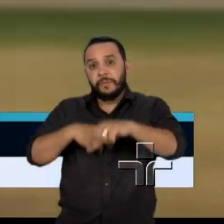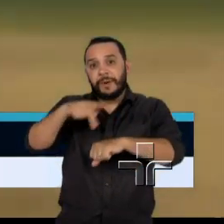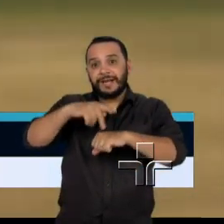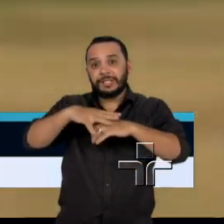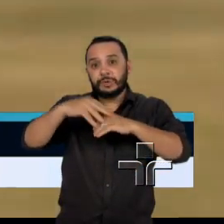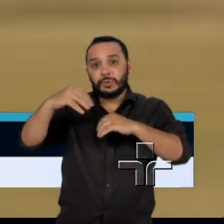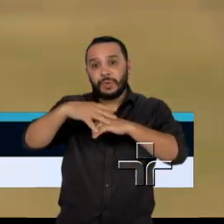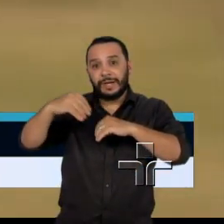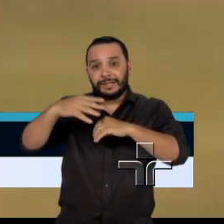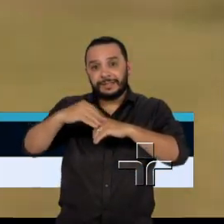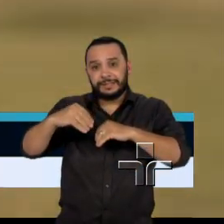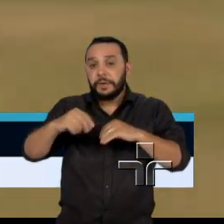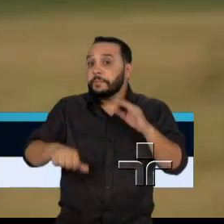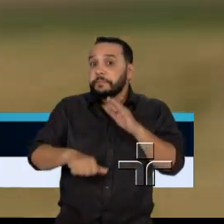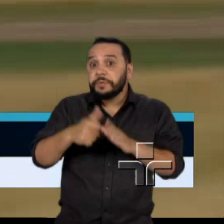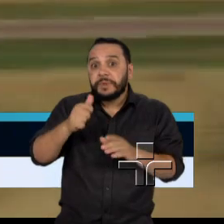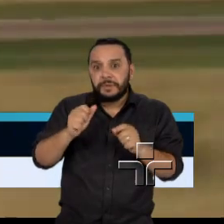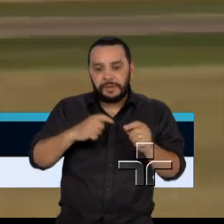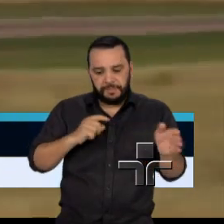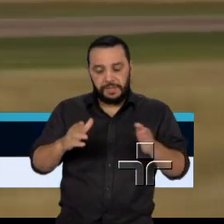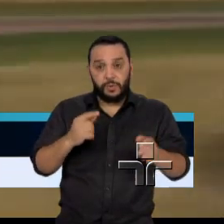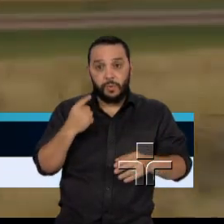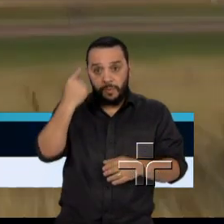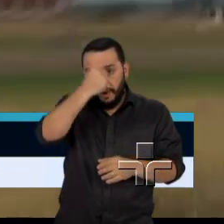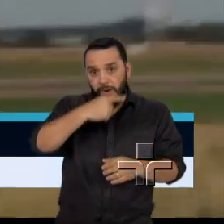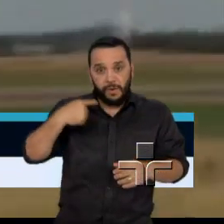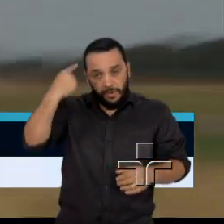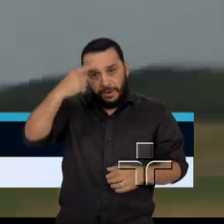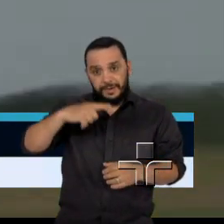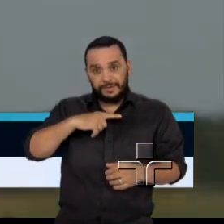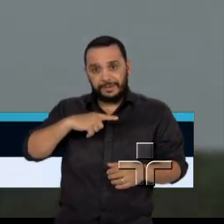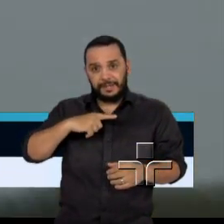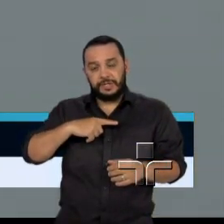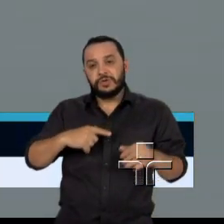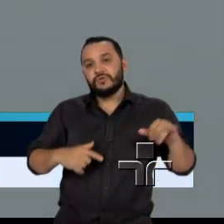Gripen durou pouco mais de 1 hora e partiu da cidade de Linköping.